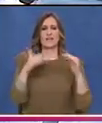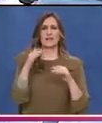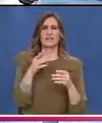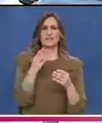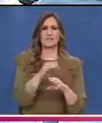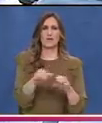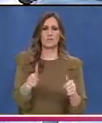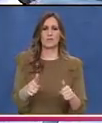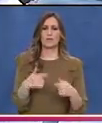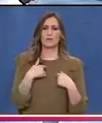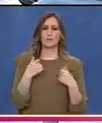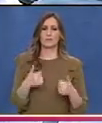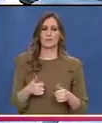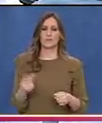tomar